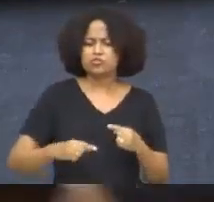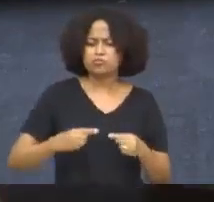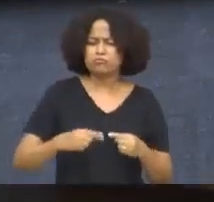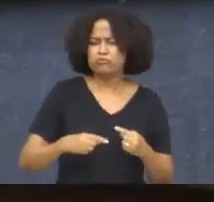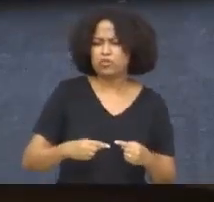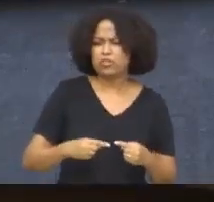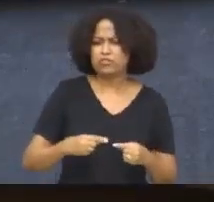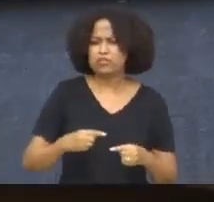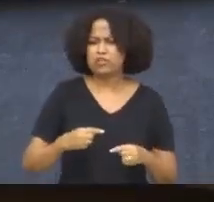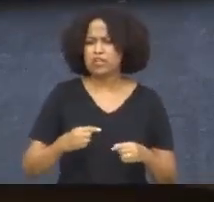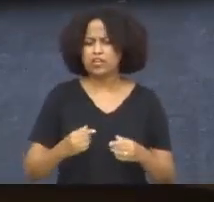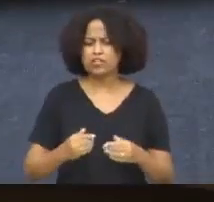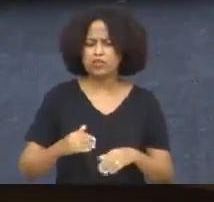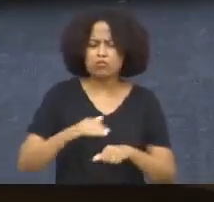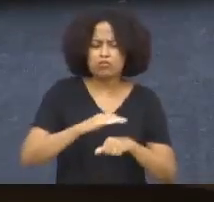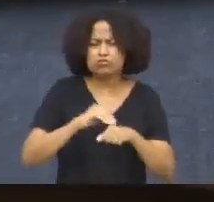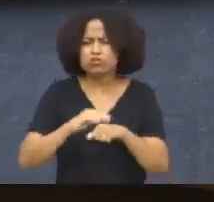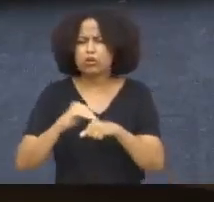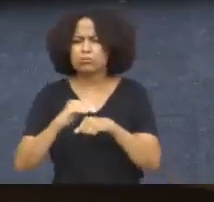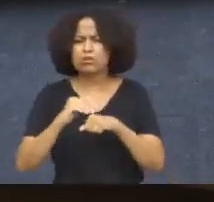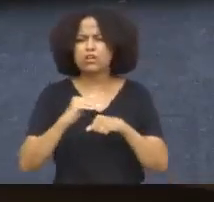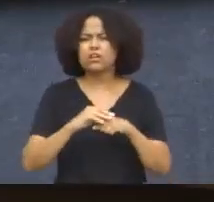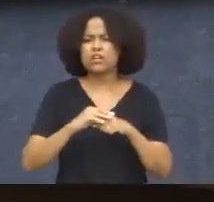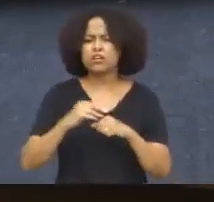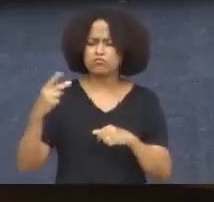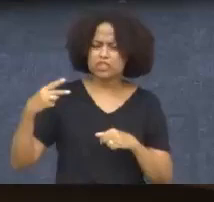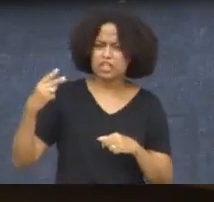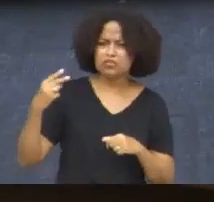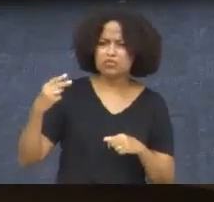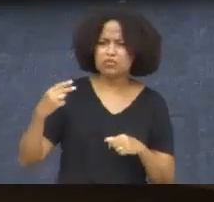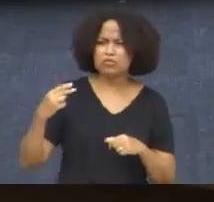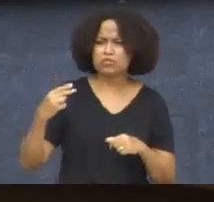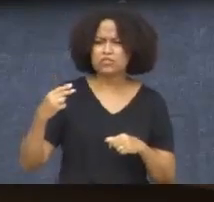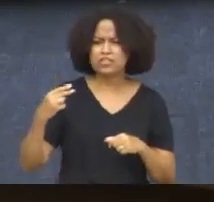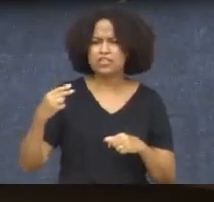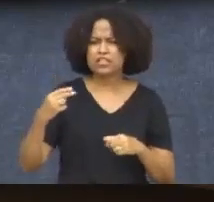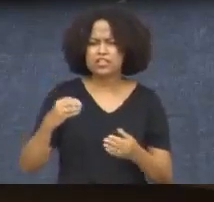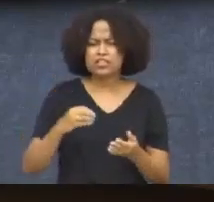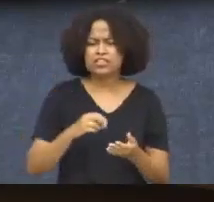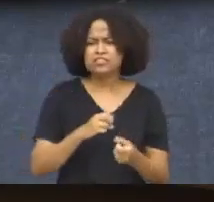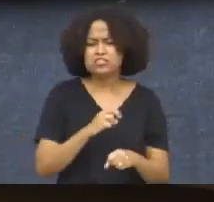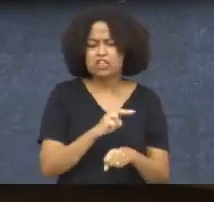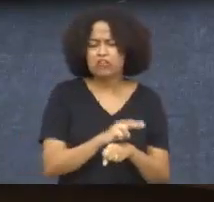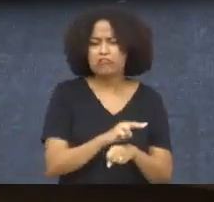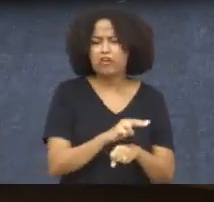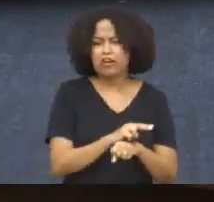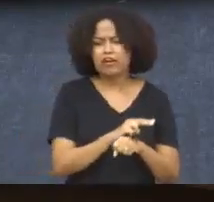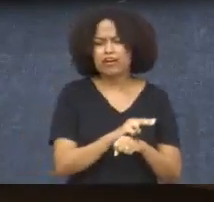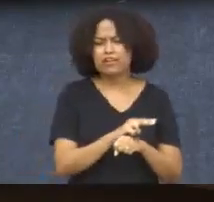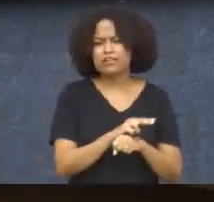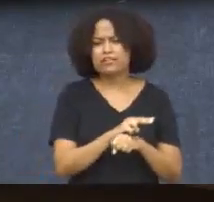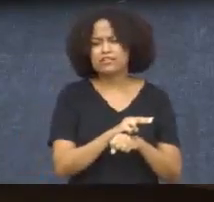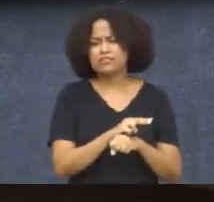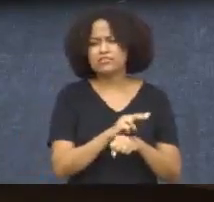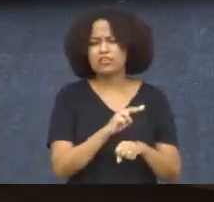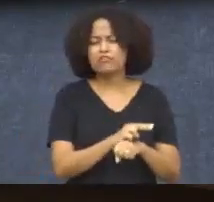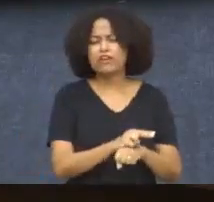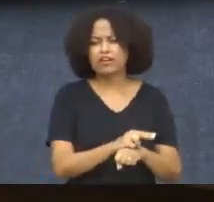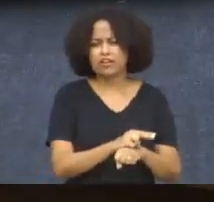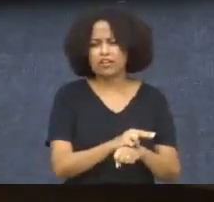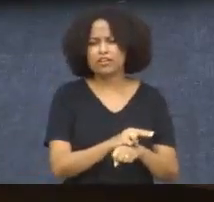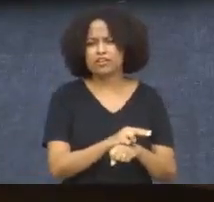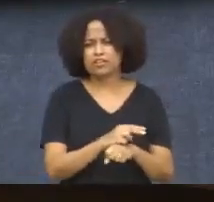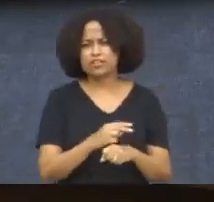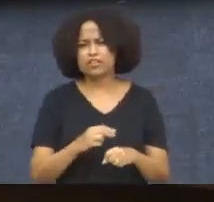aos secretários para saber se tem uma vaga disponível para o nosso filho na escola, não é, professora Marli? Então, que as famílias possam saber